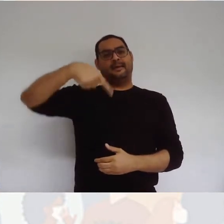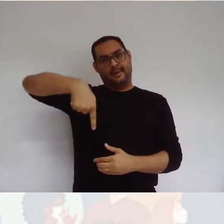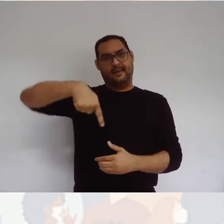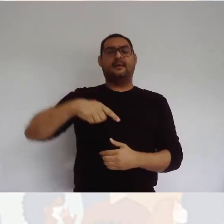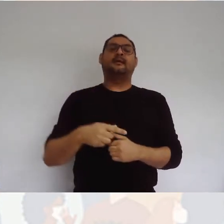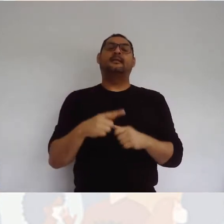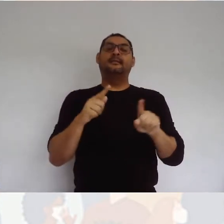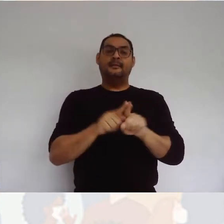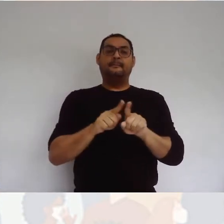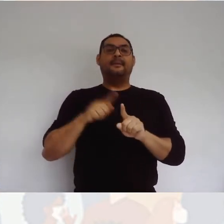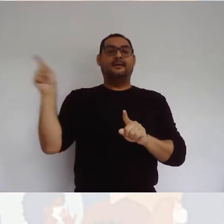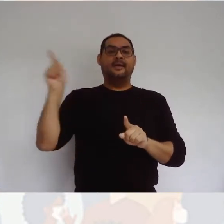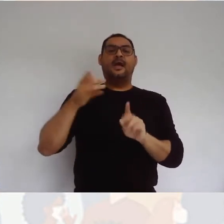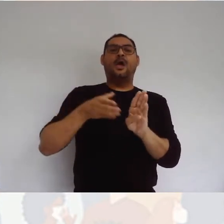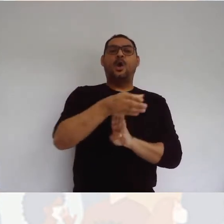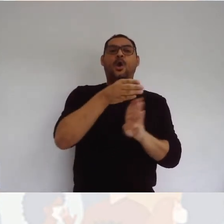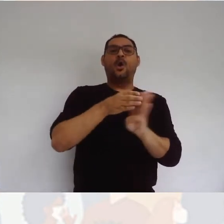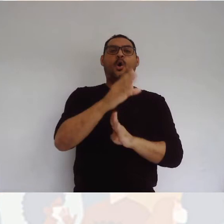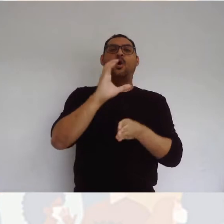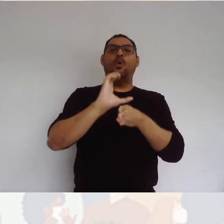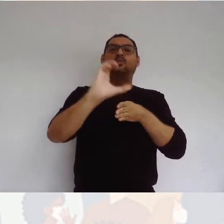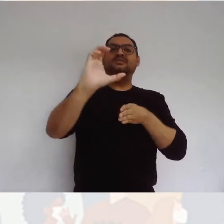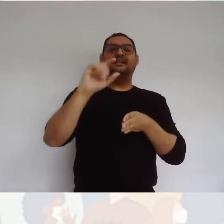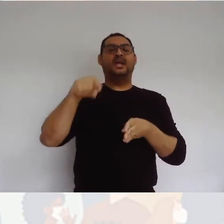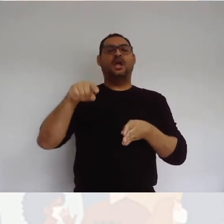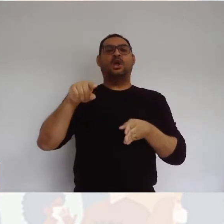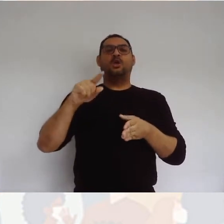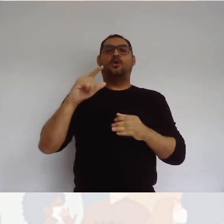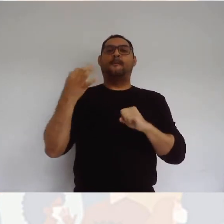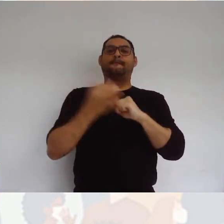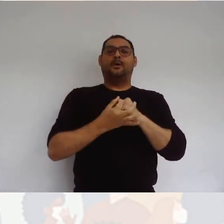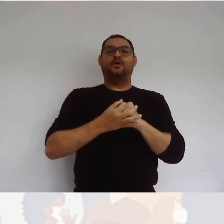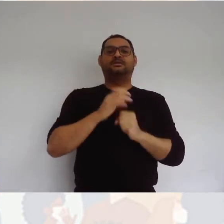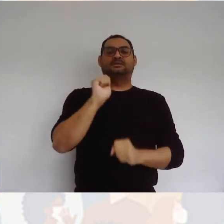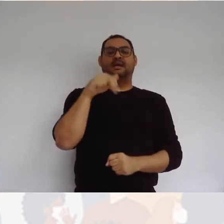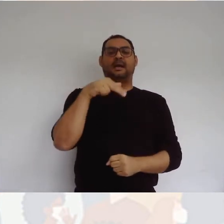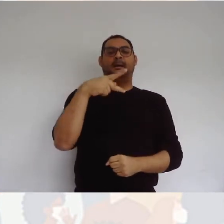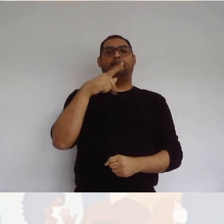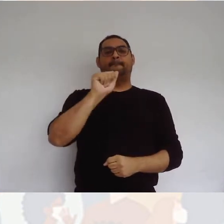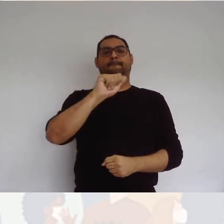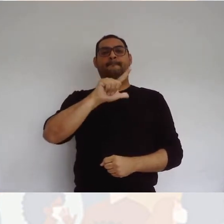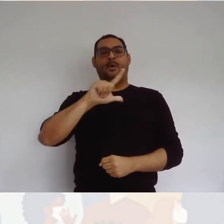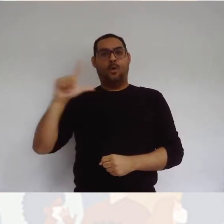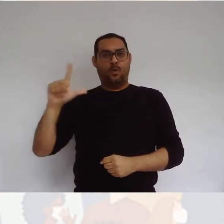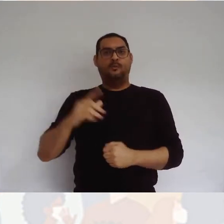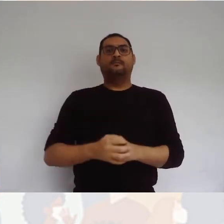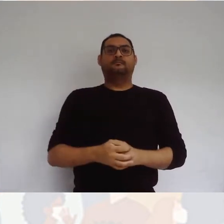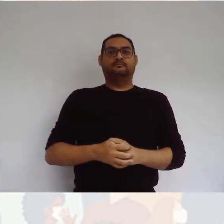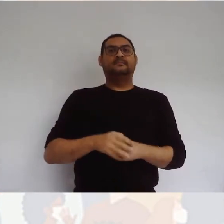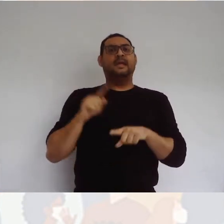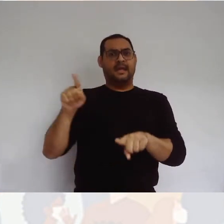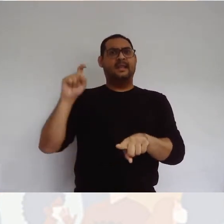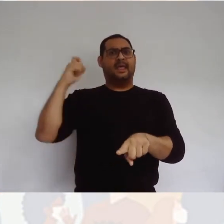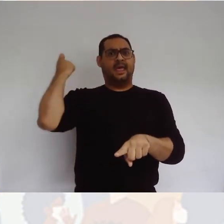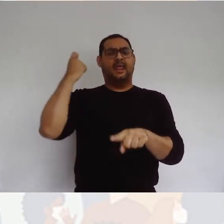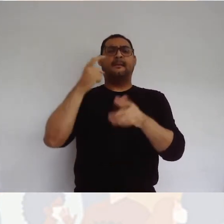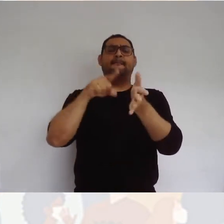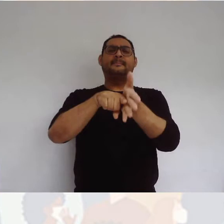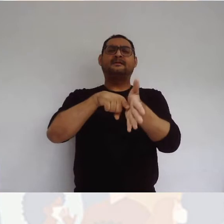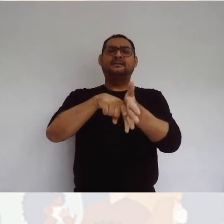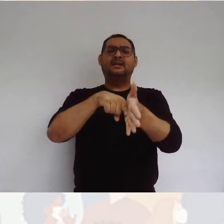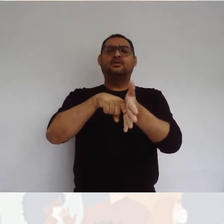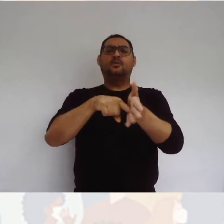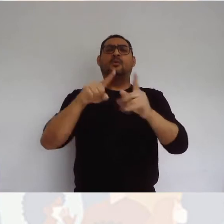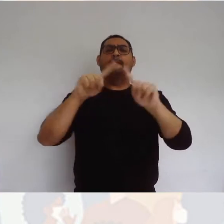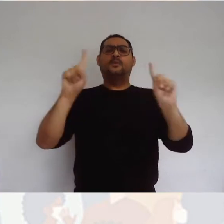como conselheiro da Associação de Pós-Graduação em Letras e Linguística, ANPOL. Foi pesquisador do Programa de Cientistas